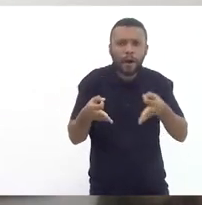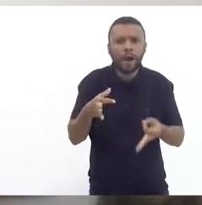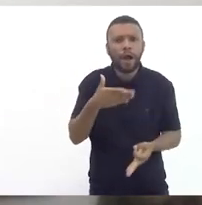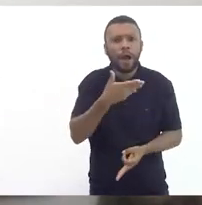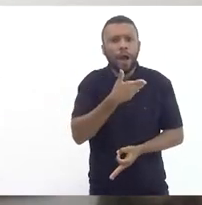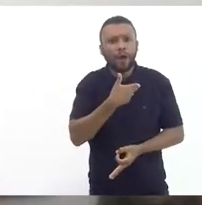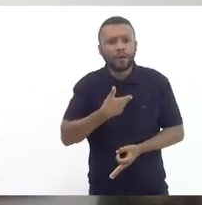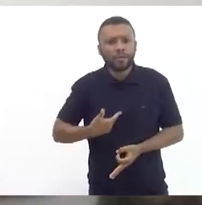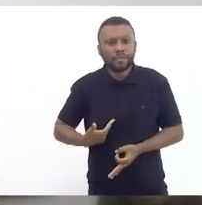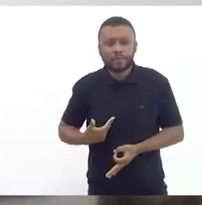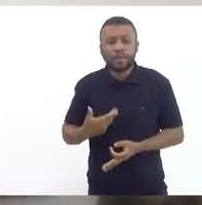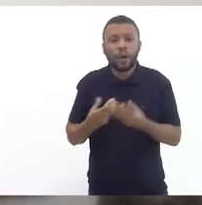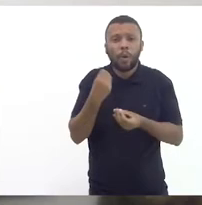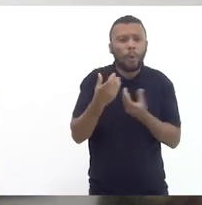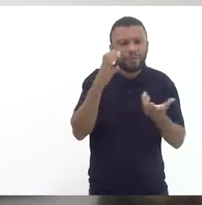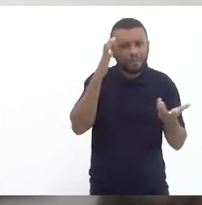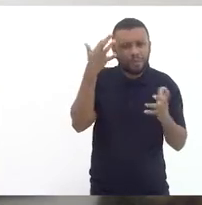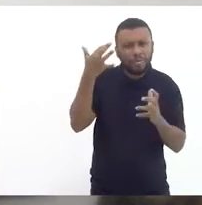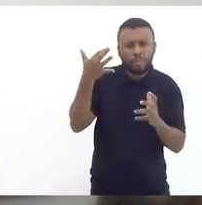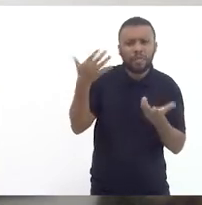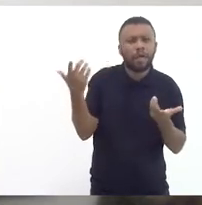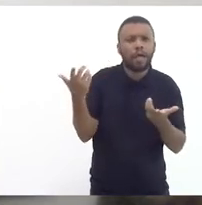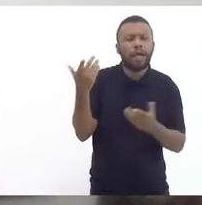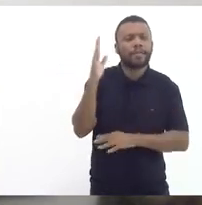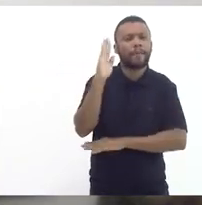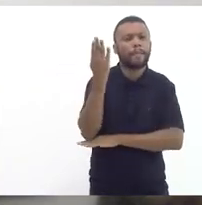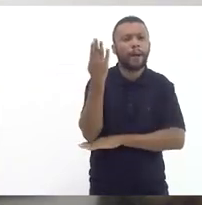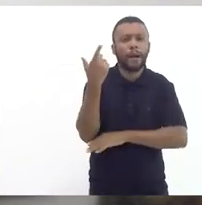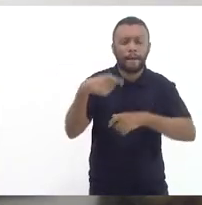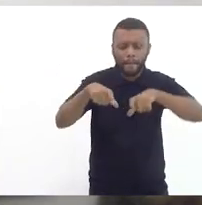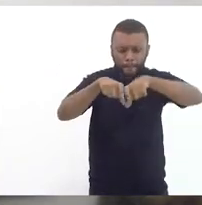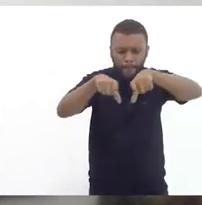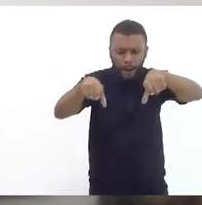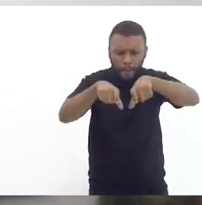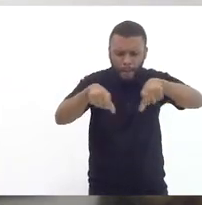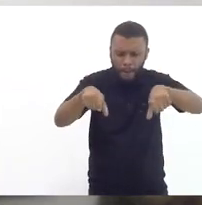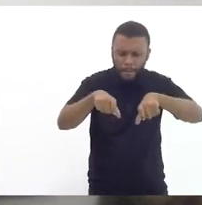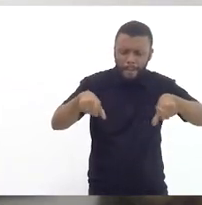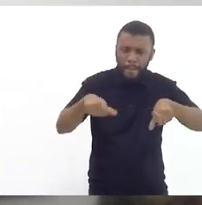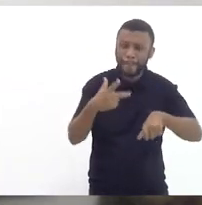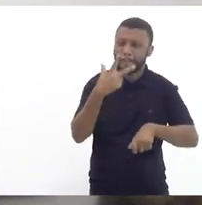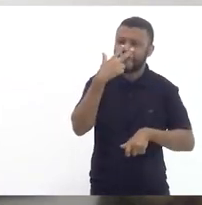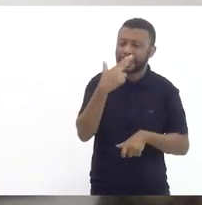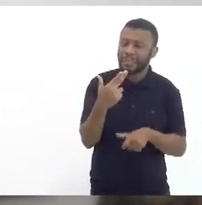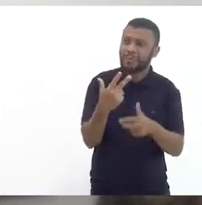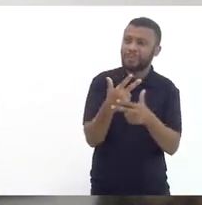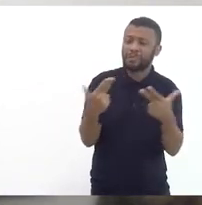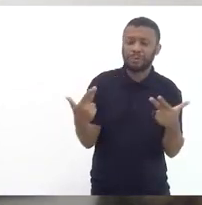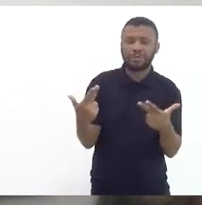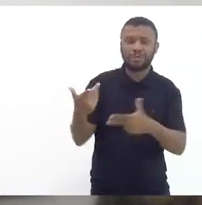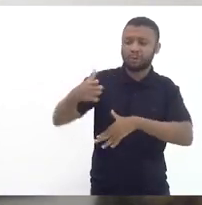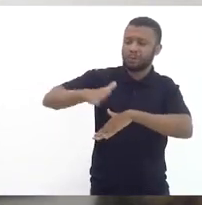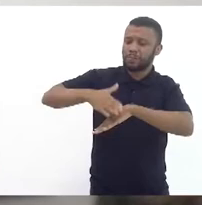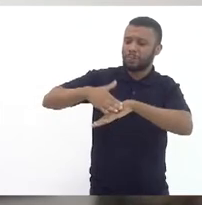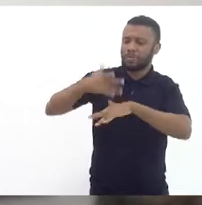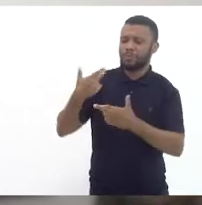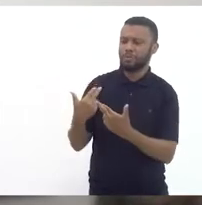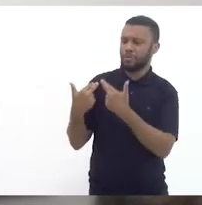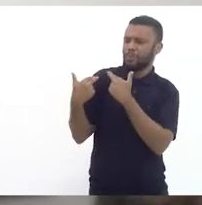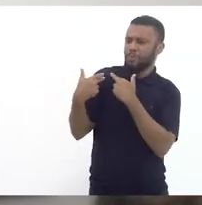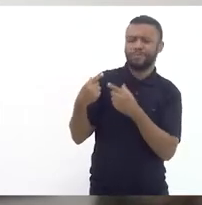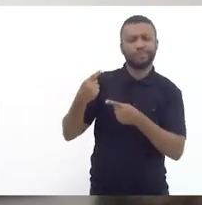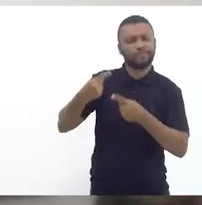das estações, dos dormentes, seja lá do que. Parecia que o senhor estava falando de algo que não é da sua responsabilidade,